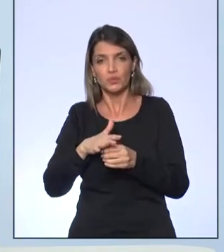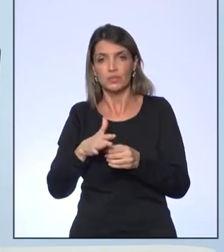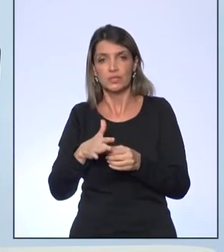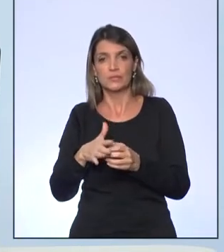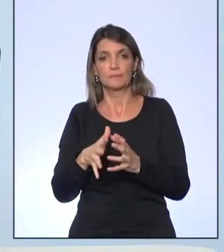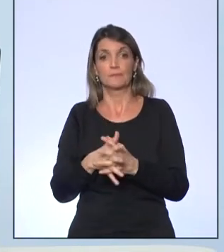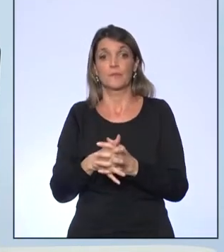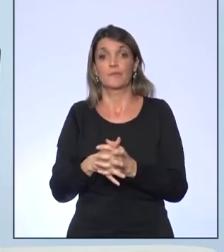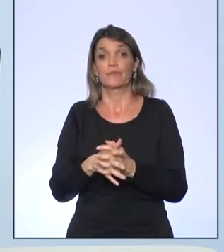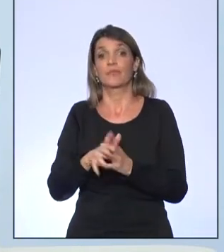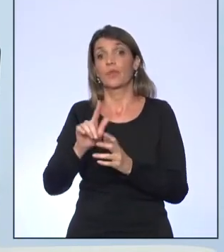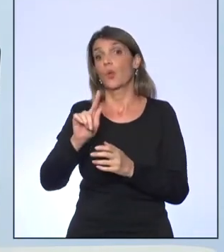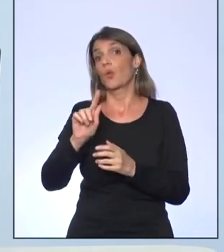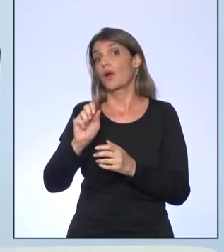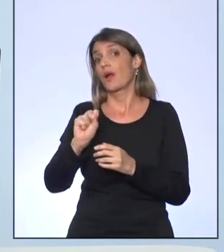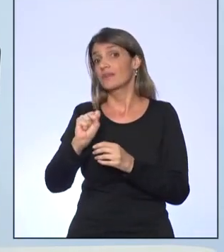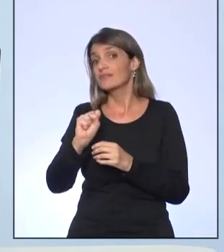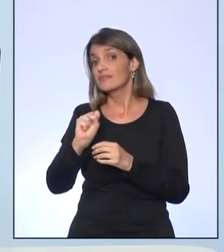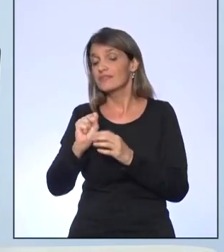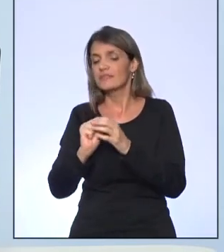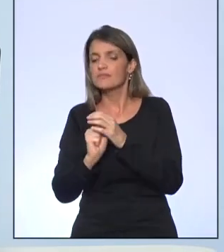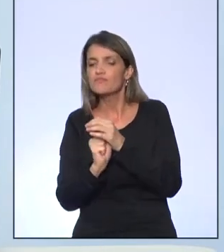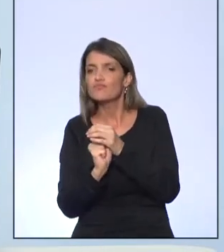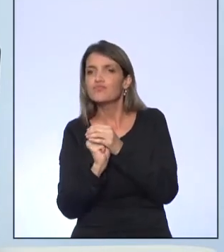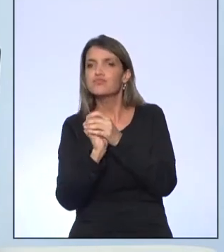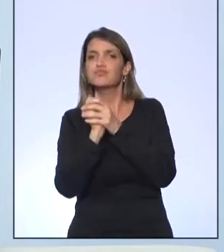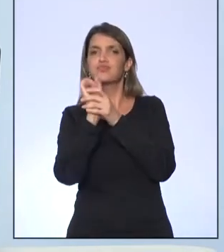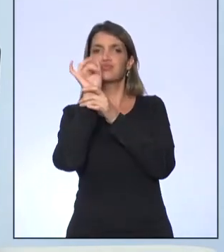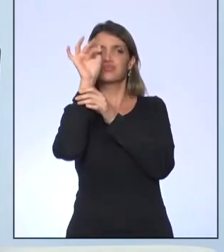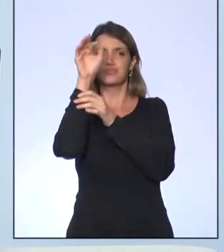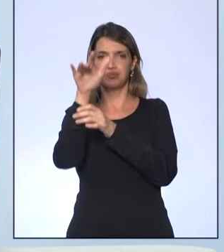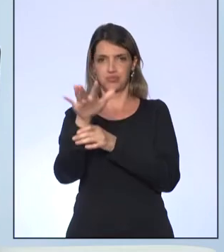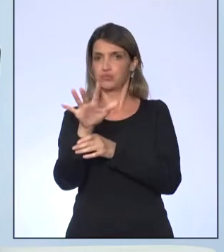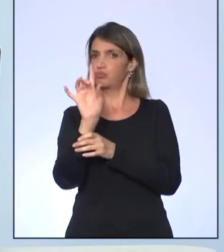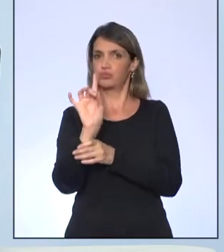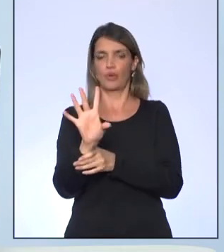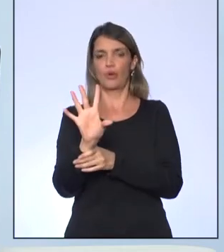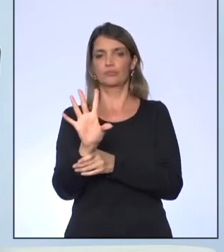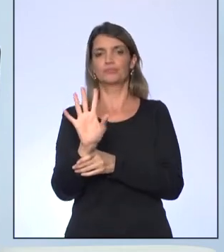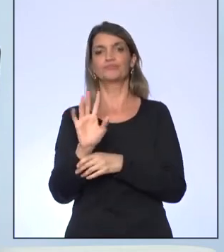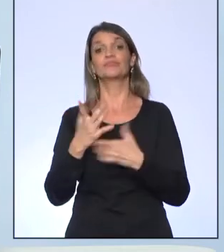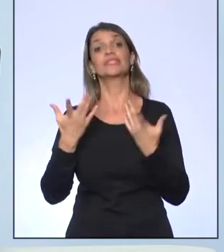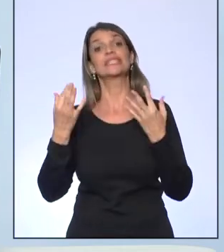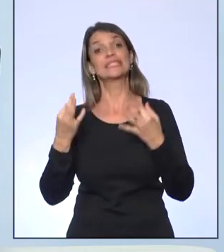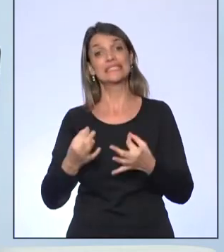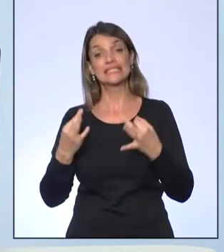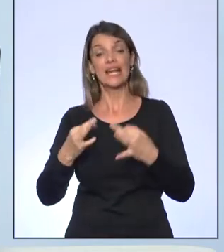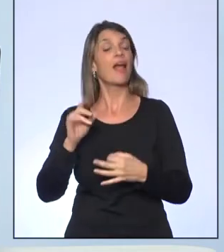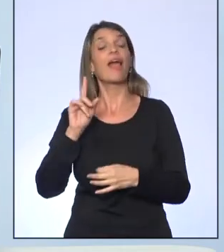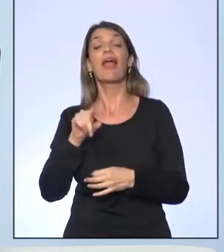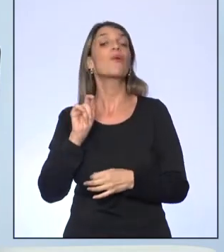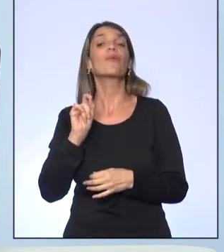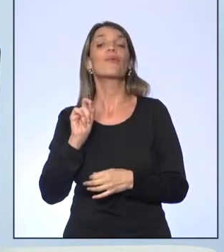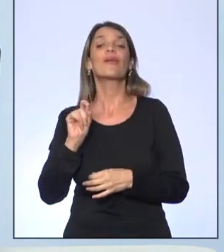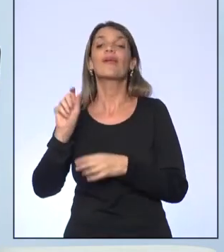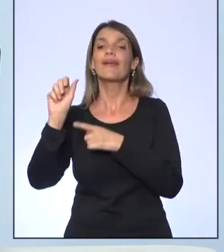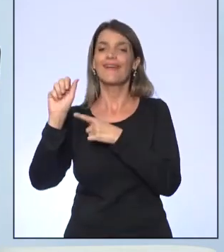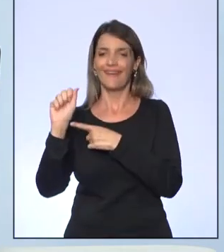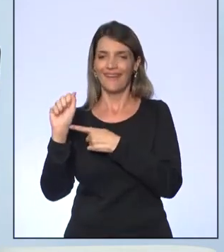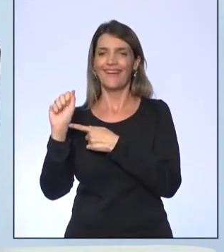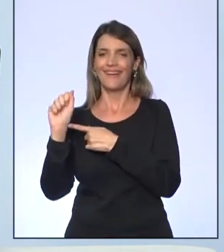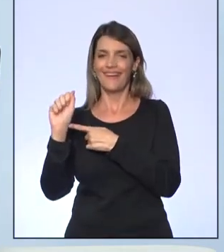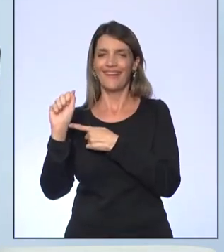favoreceu com que o nosso gás carbônico pudesse escapulir. Tá? Então, a alternativa certa é a alternativa A de